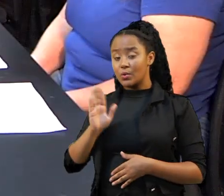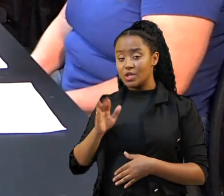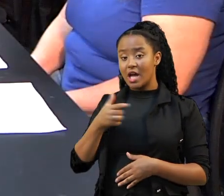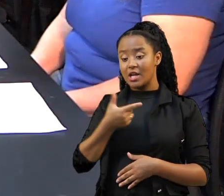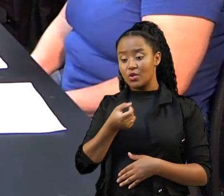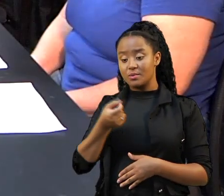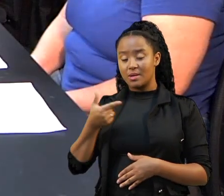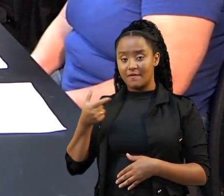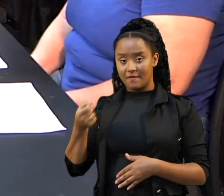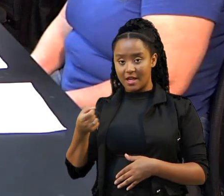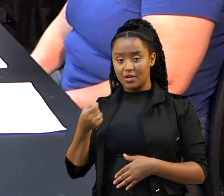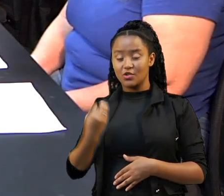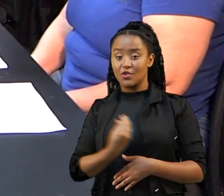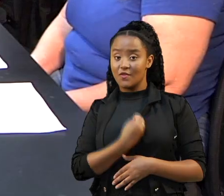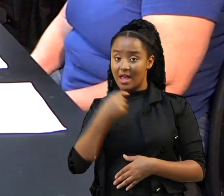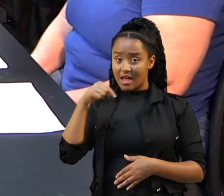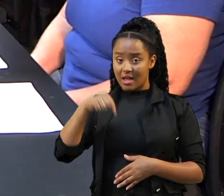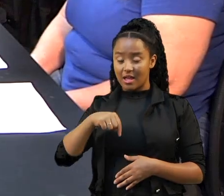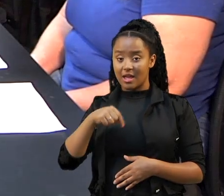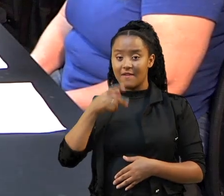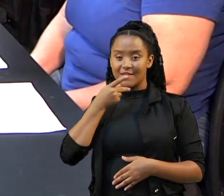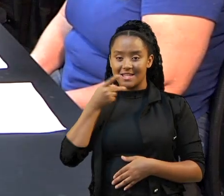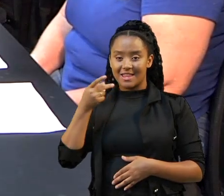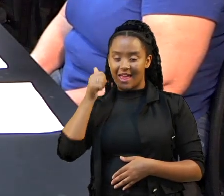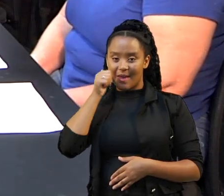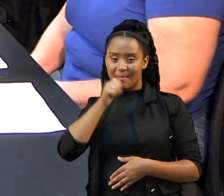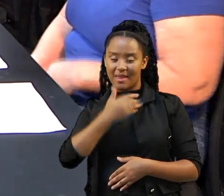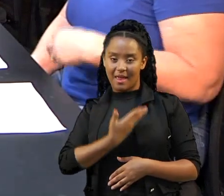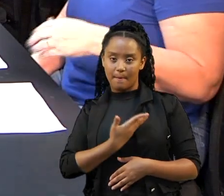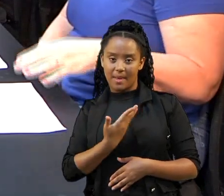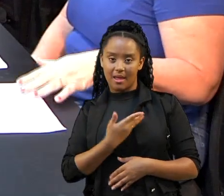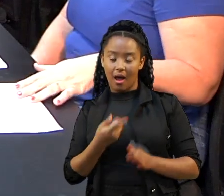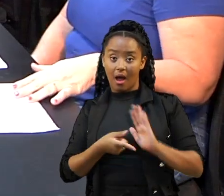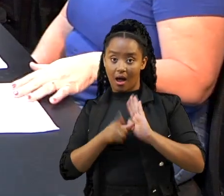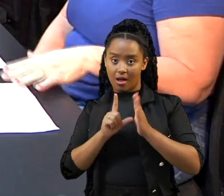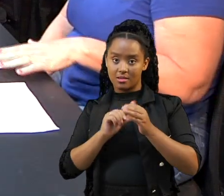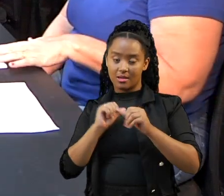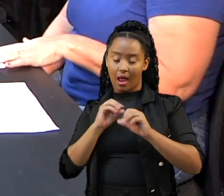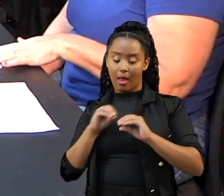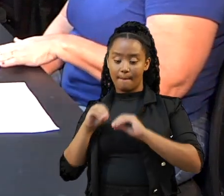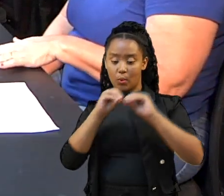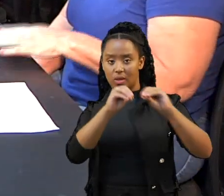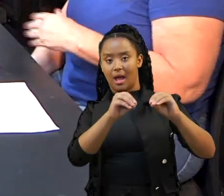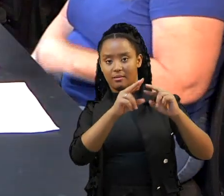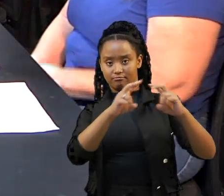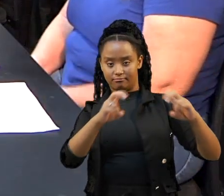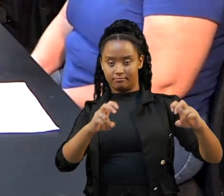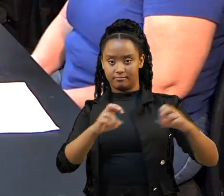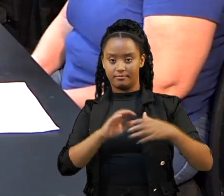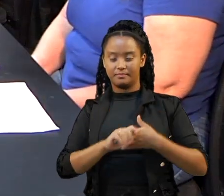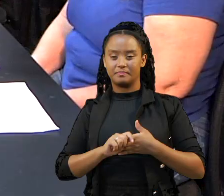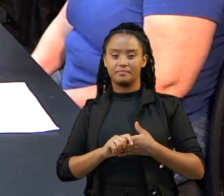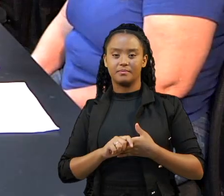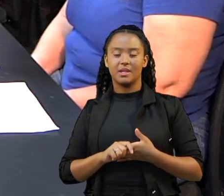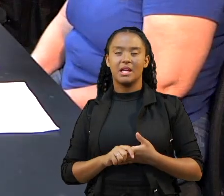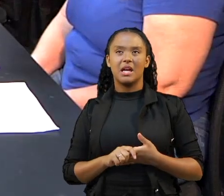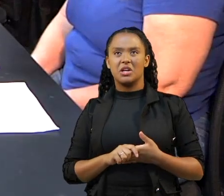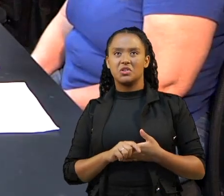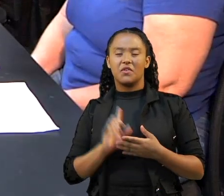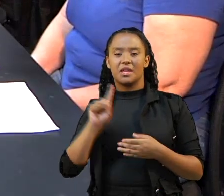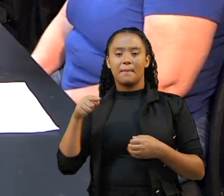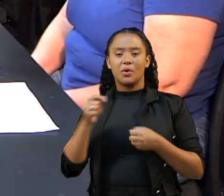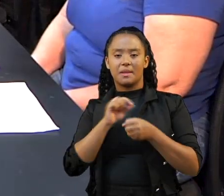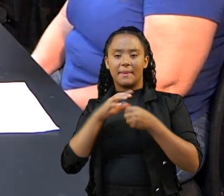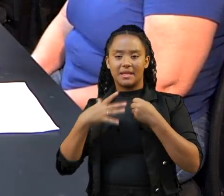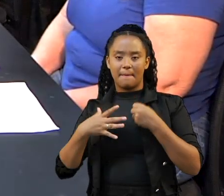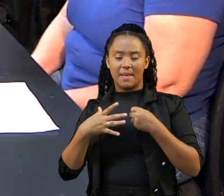aqui em 2020 visitar ela. Eu já tinha vindo aqui, eu acho que foi pós-pandemia, eu conheci poucas coisas, mas eu